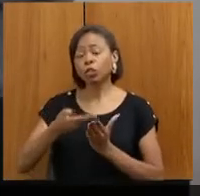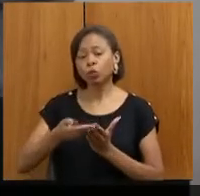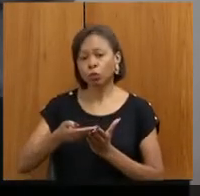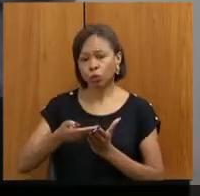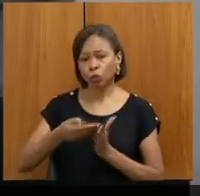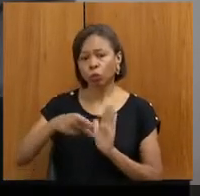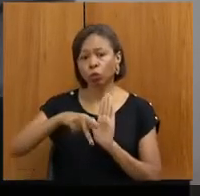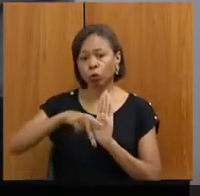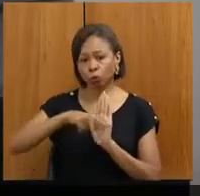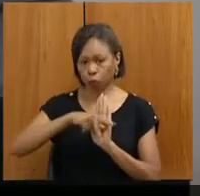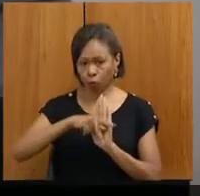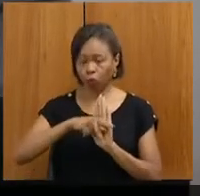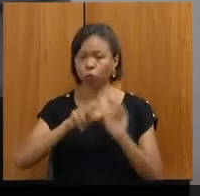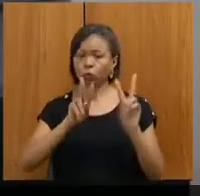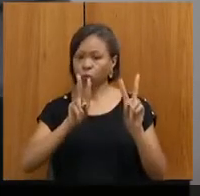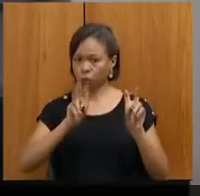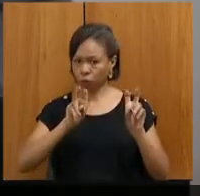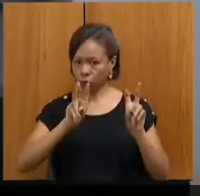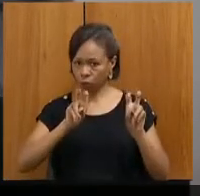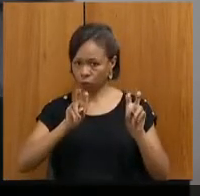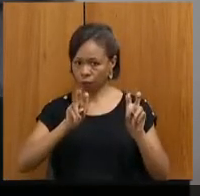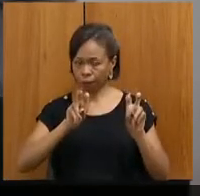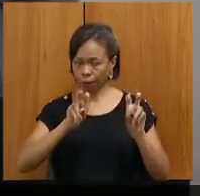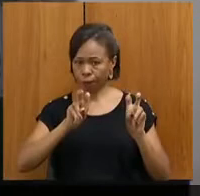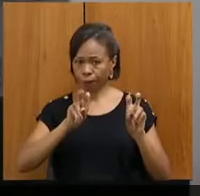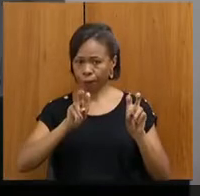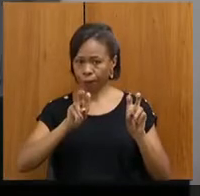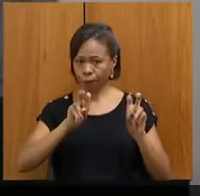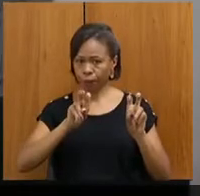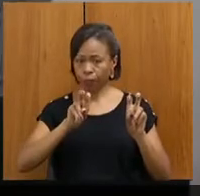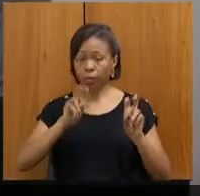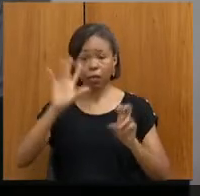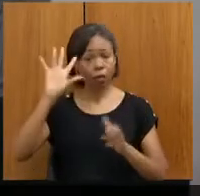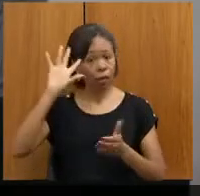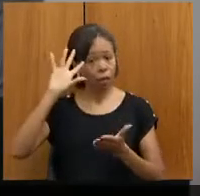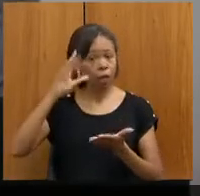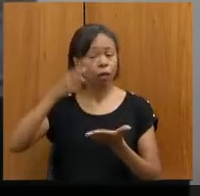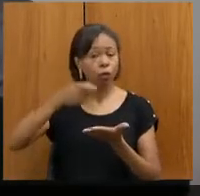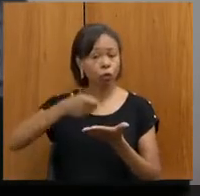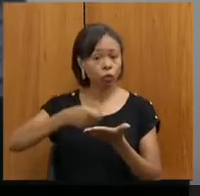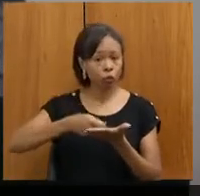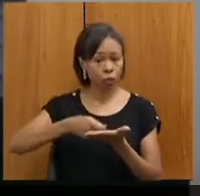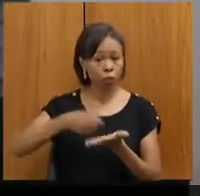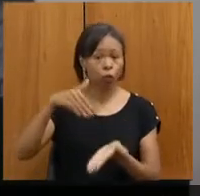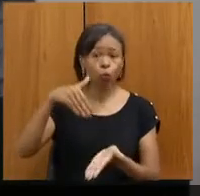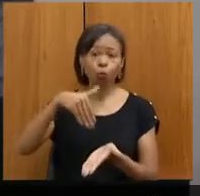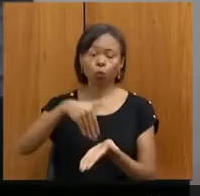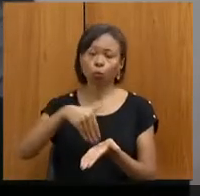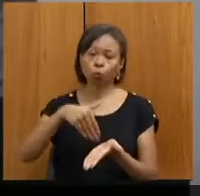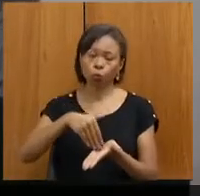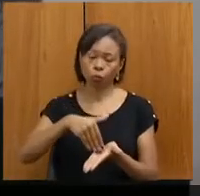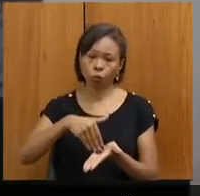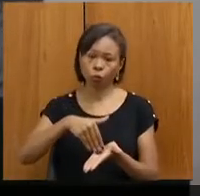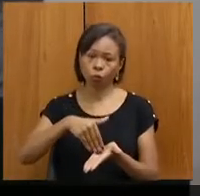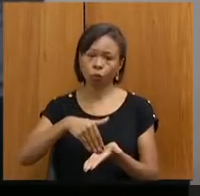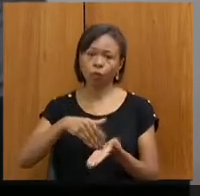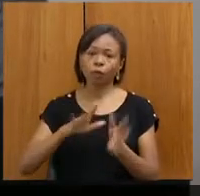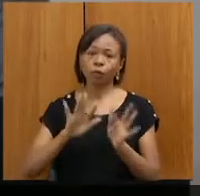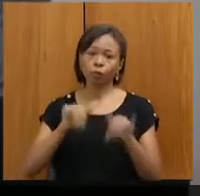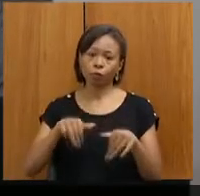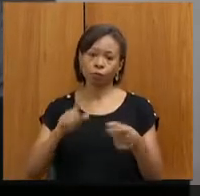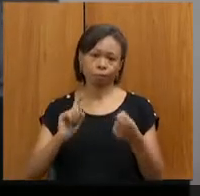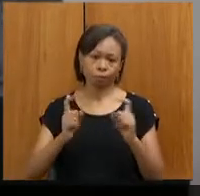ao tema abordado que serão deliberados ao final desta reunião